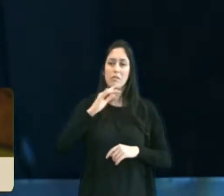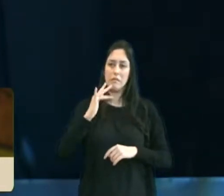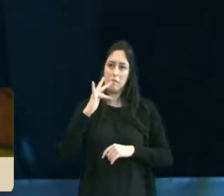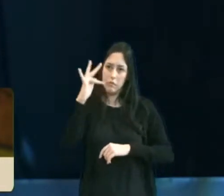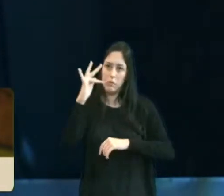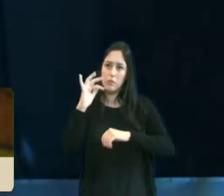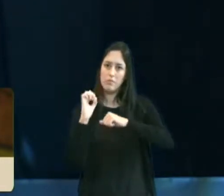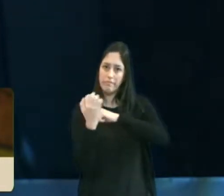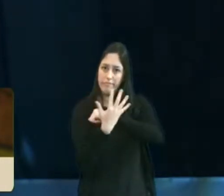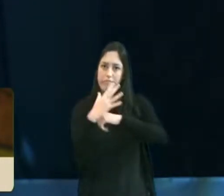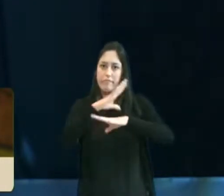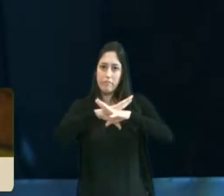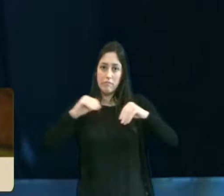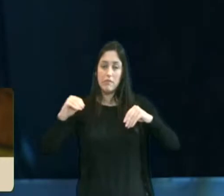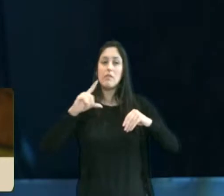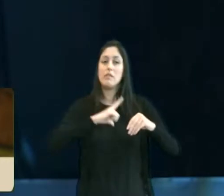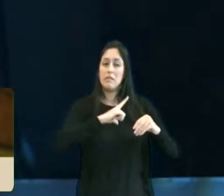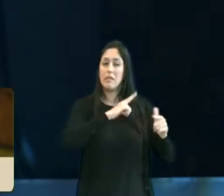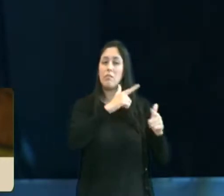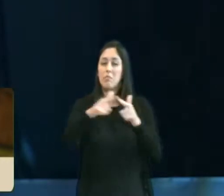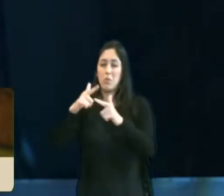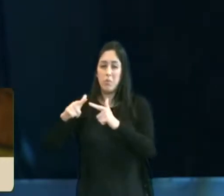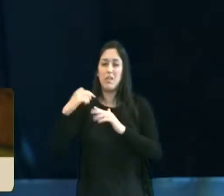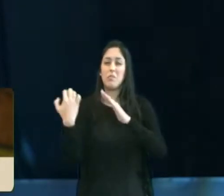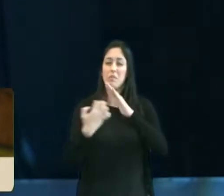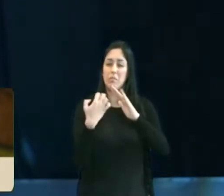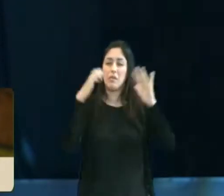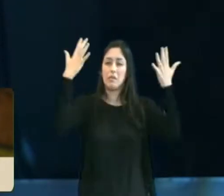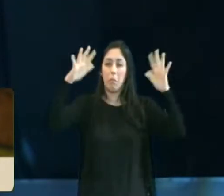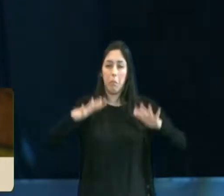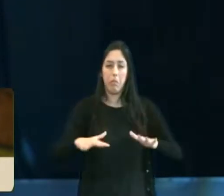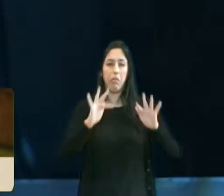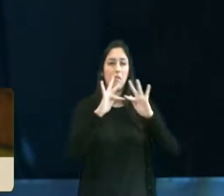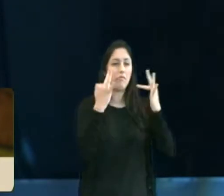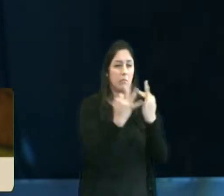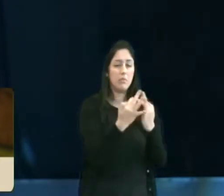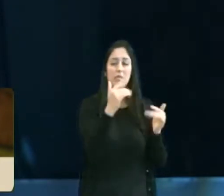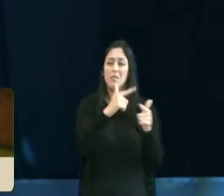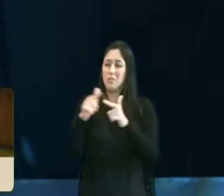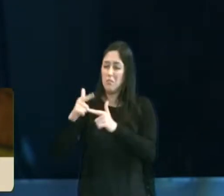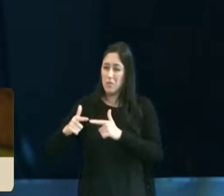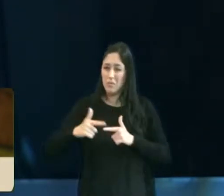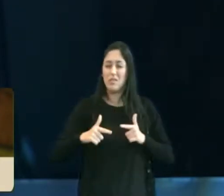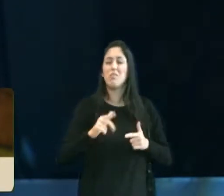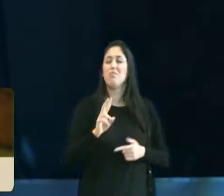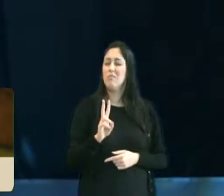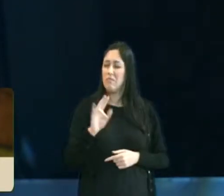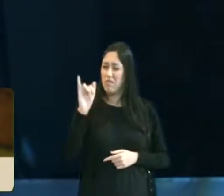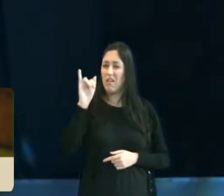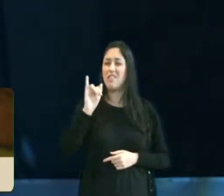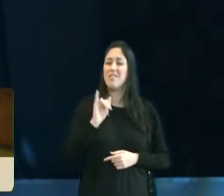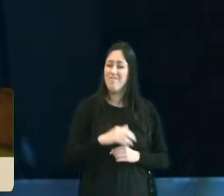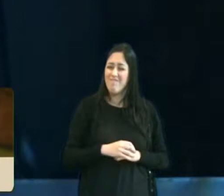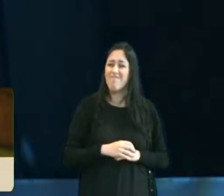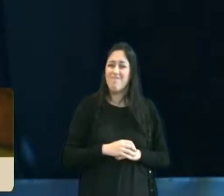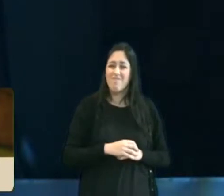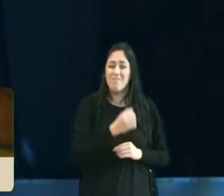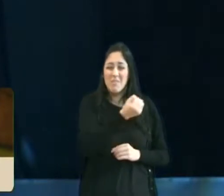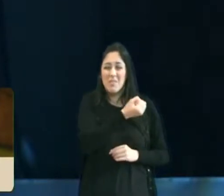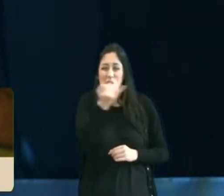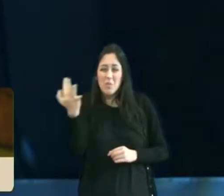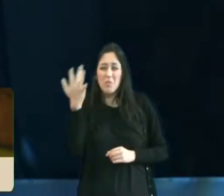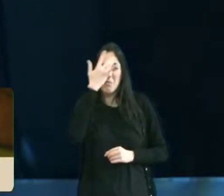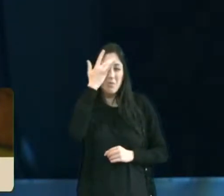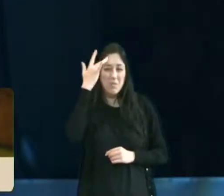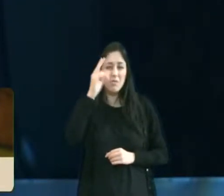quebrar, famílias vão se cumbir, pessoas espiritualmente vão, de certa maneira, se perder nesse processo de